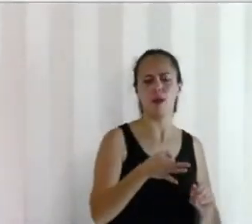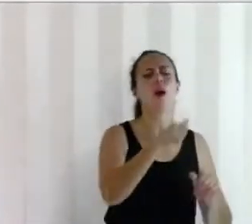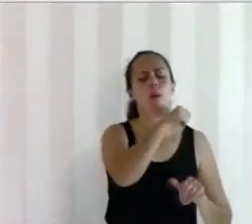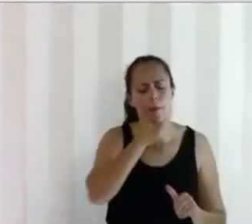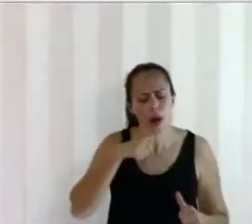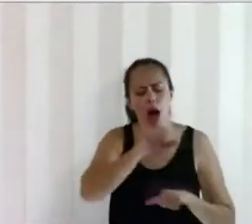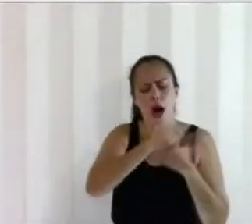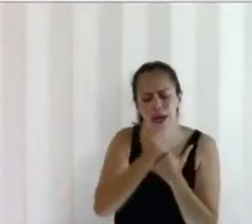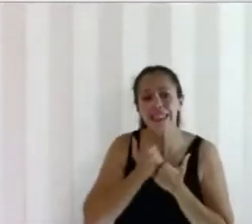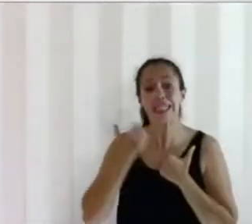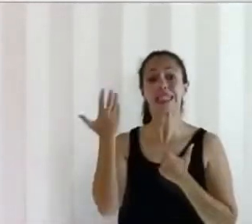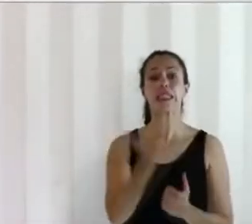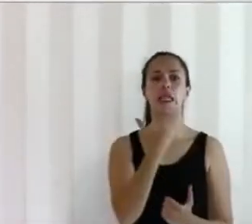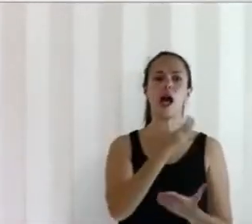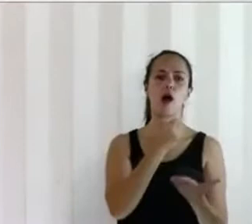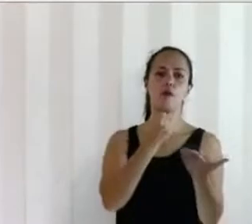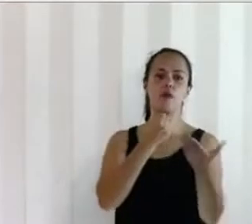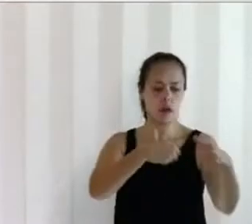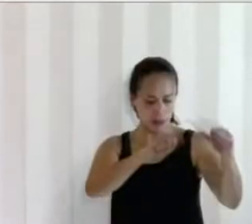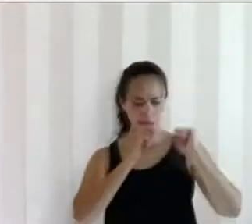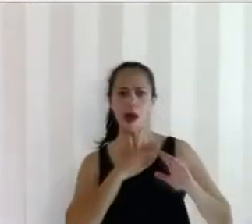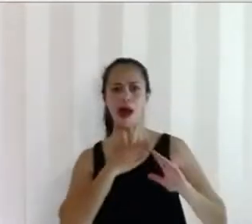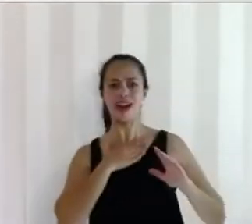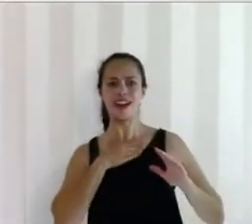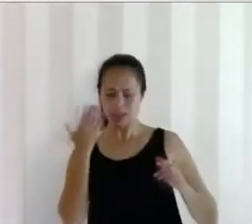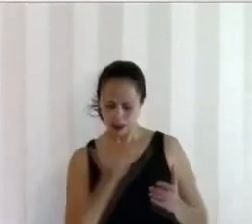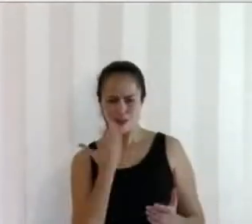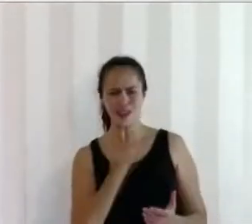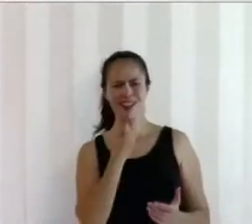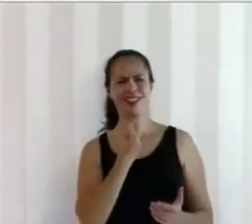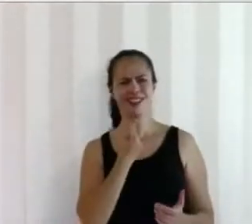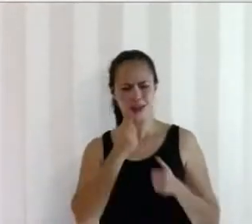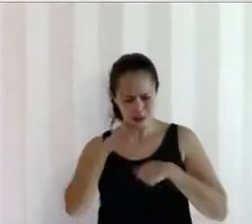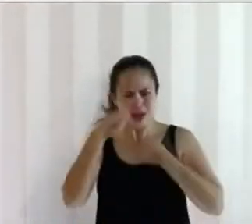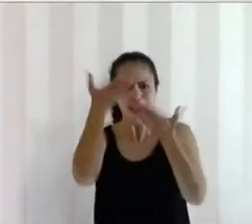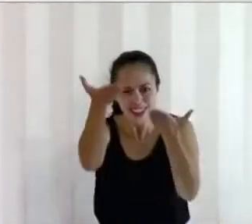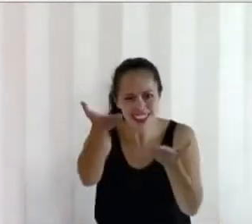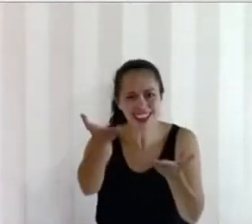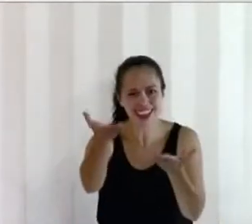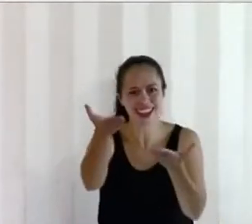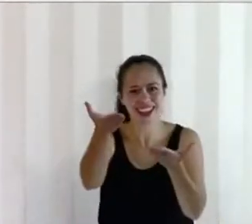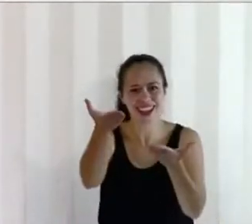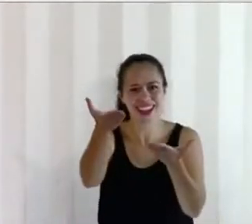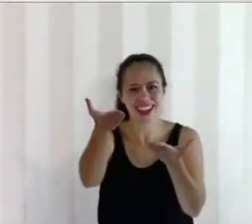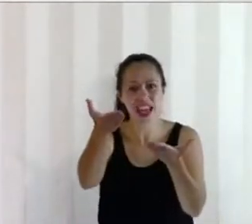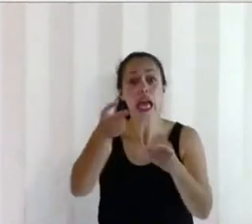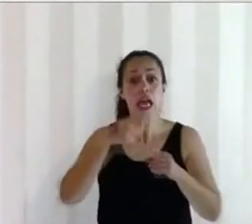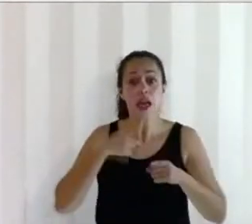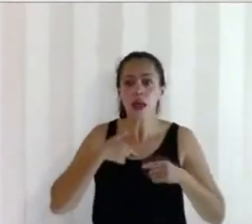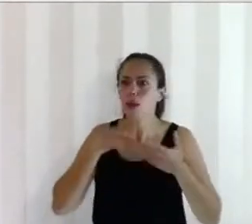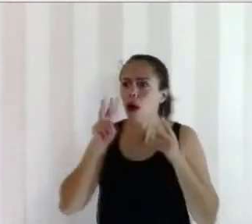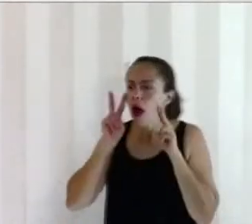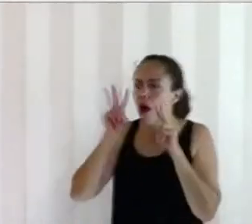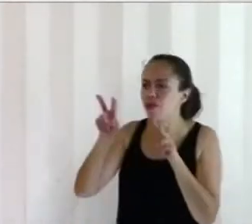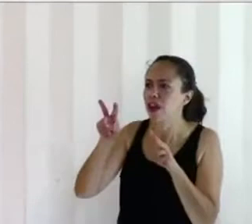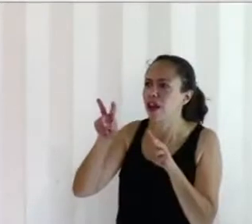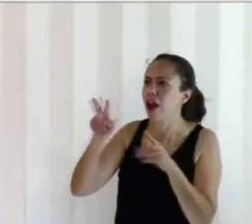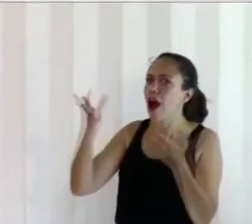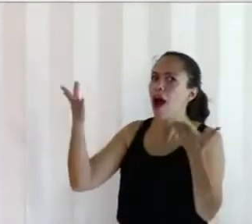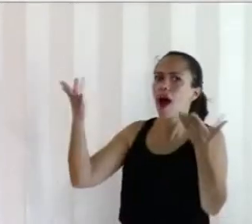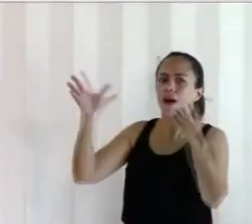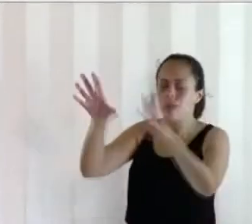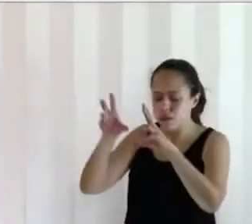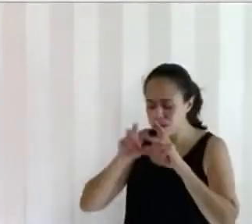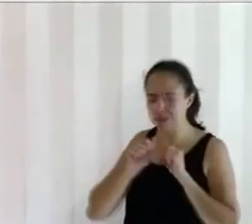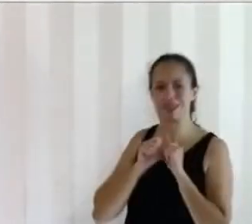ainda. Então, é muito provável que algumas igrejas do nosso tempo, para não dizer muitas igrejas